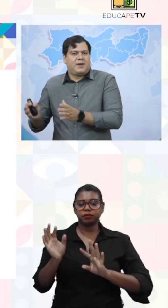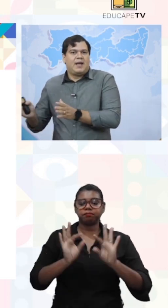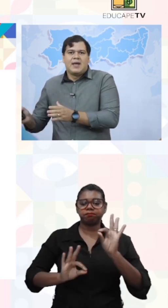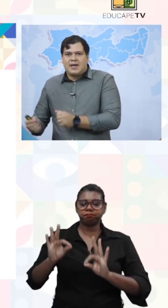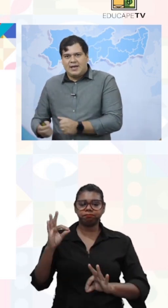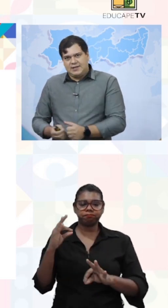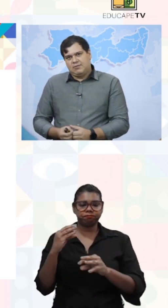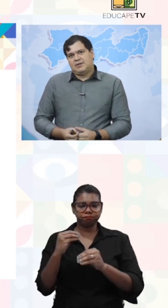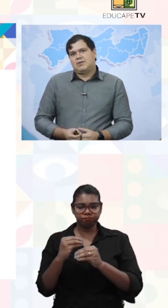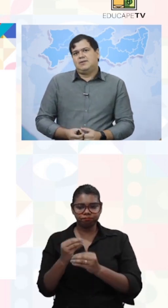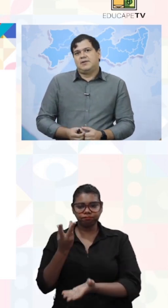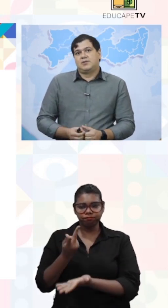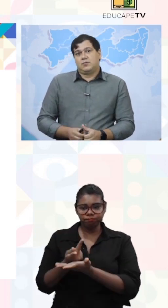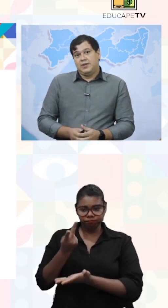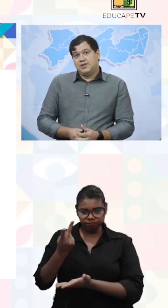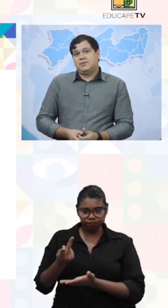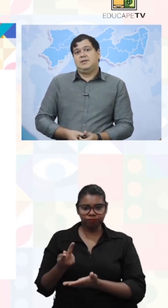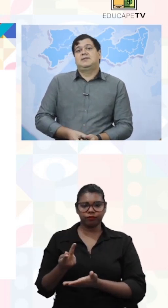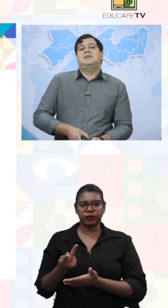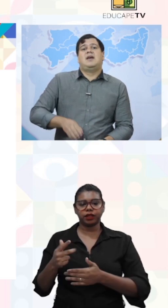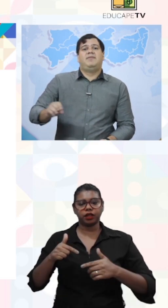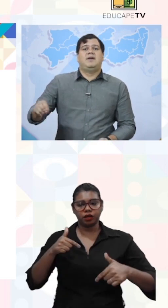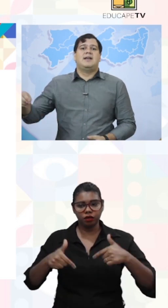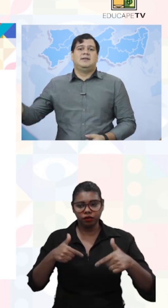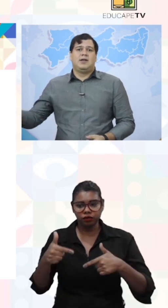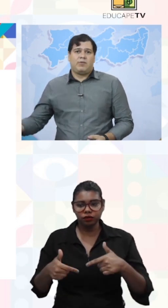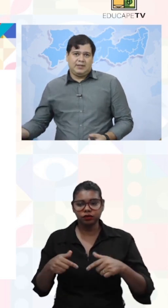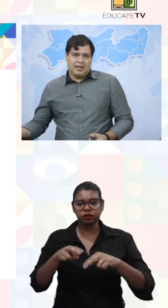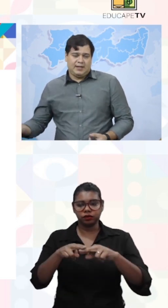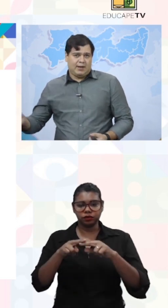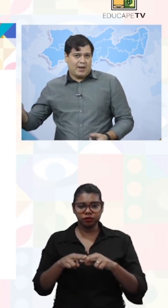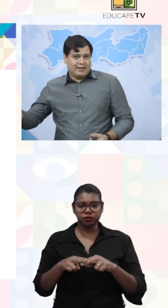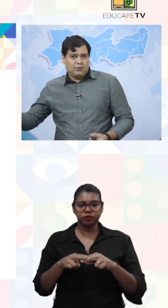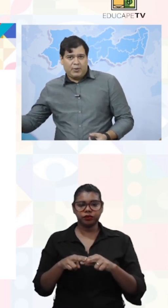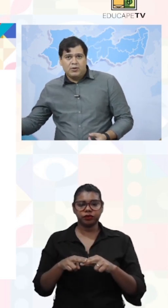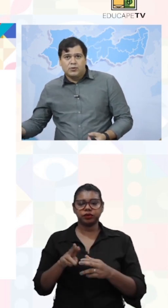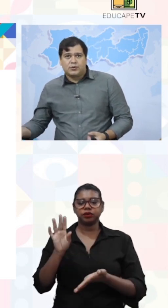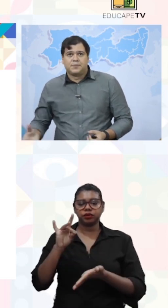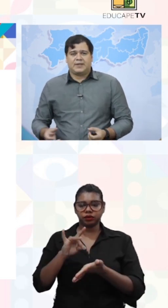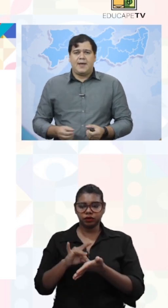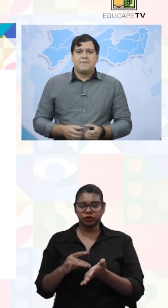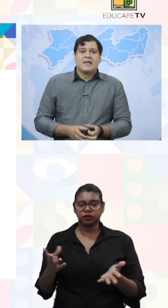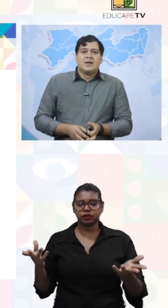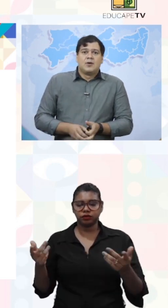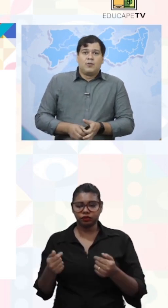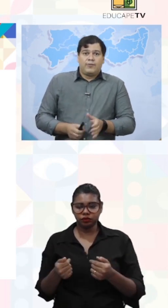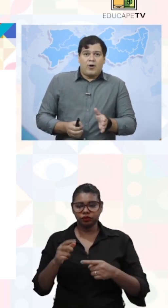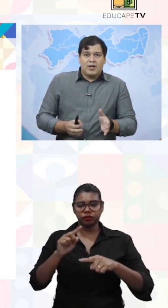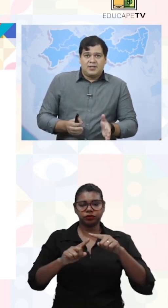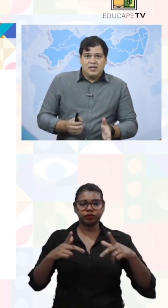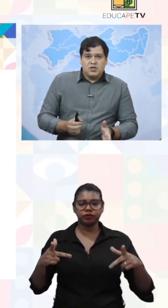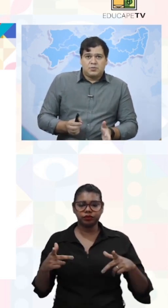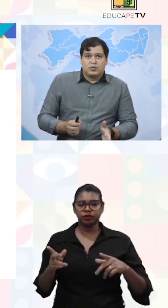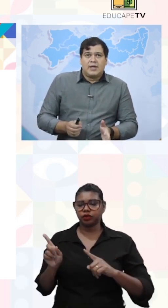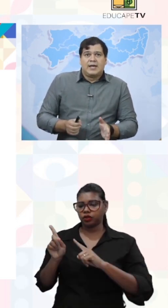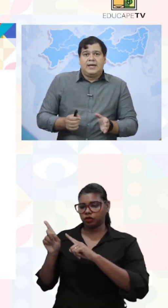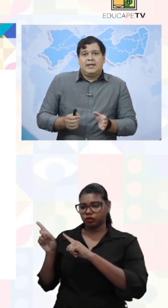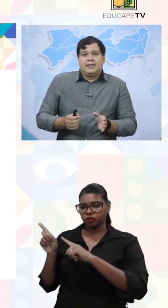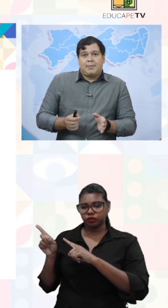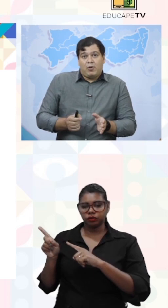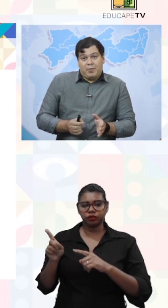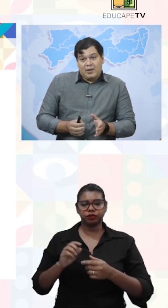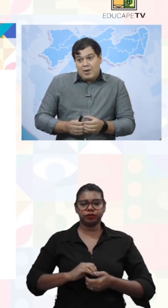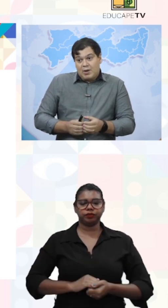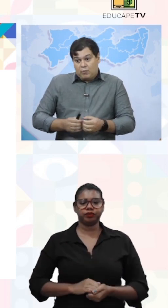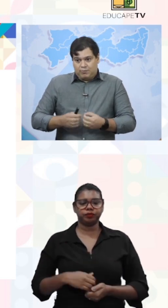apropriadas para executar o serviço. Com isso, existe a eficácia na qualidade do produto, tá? O Fordismo, ele